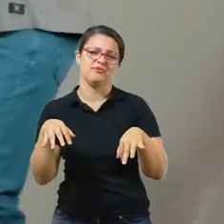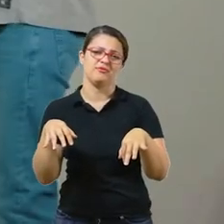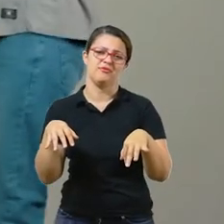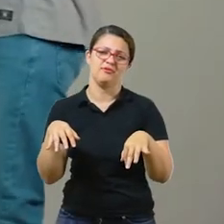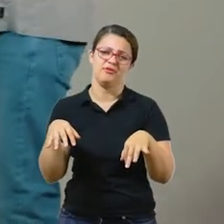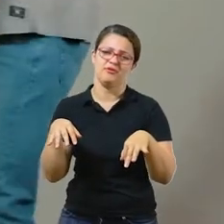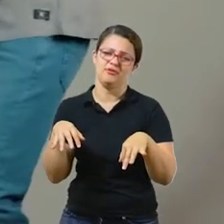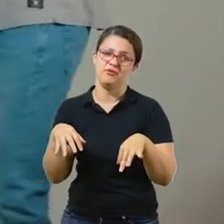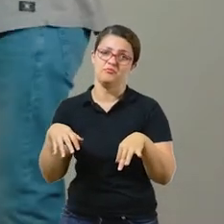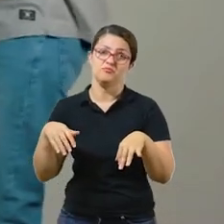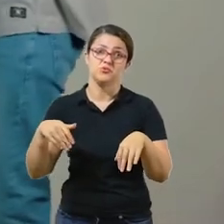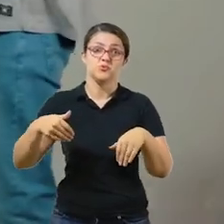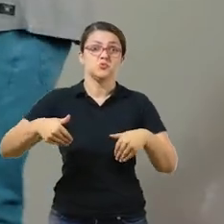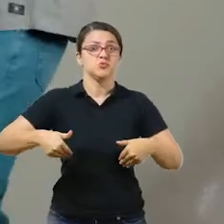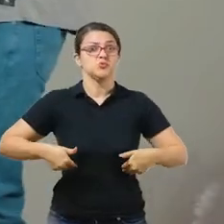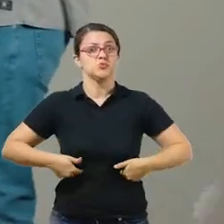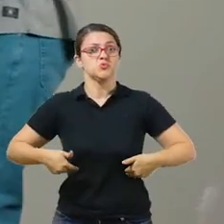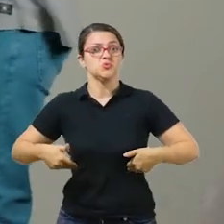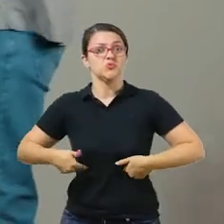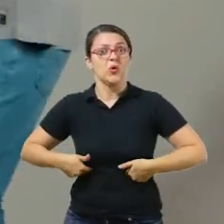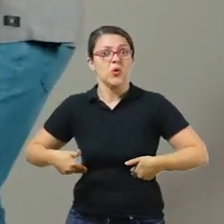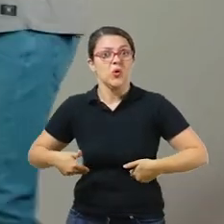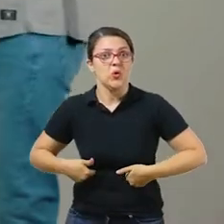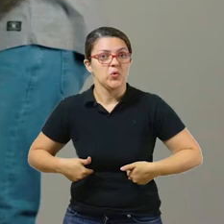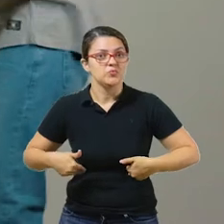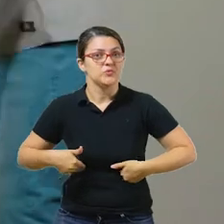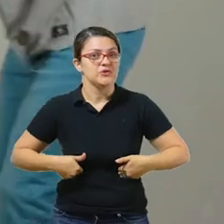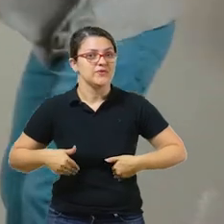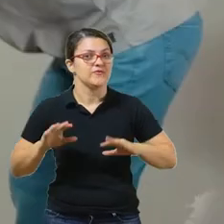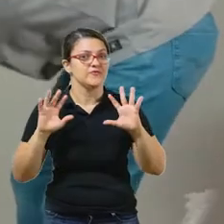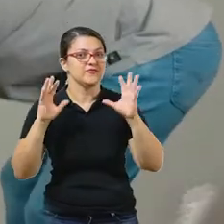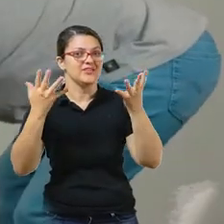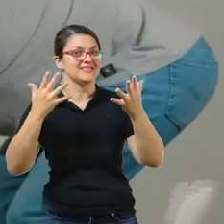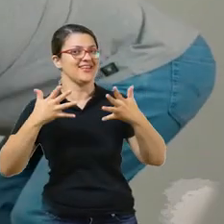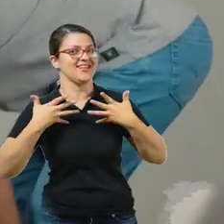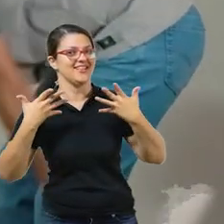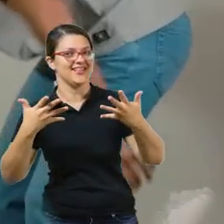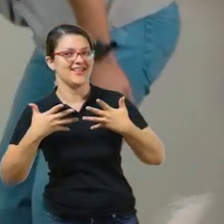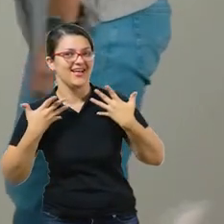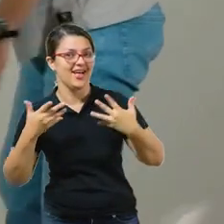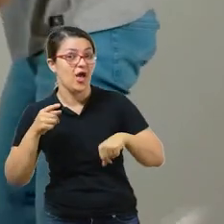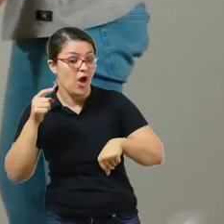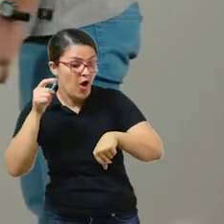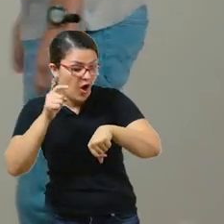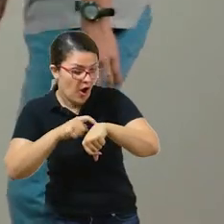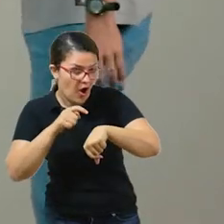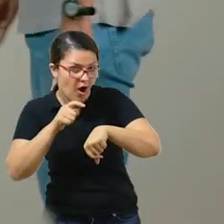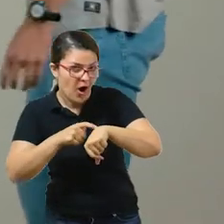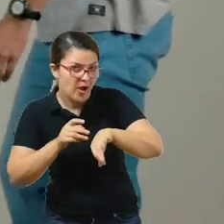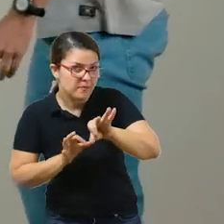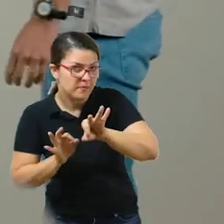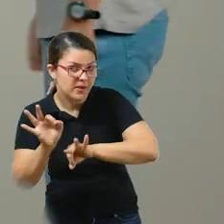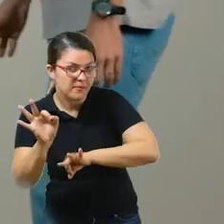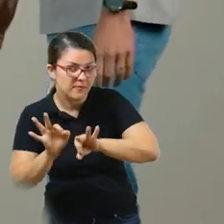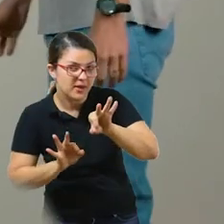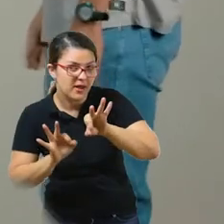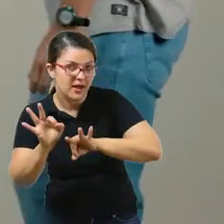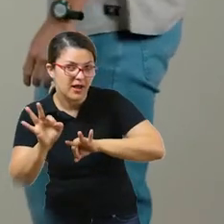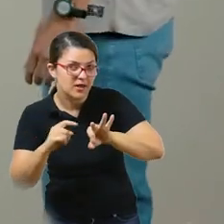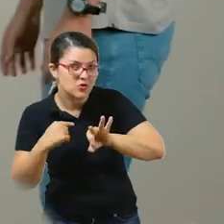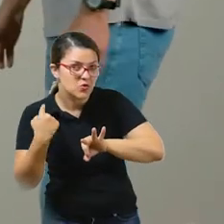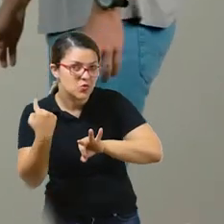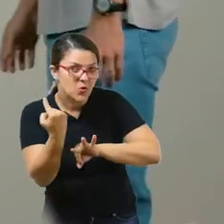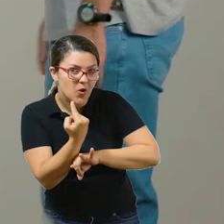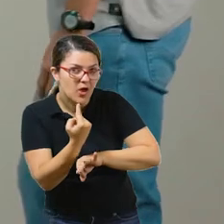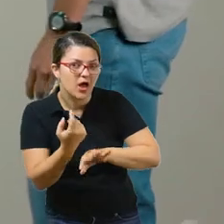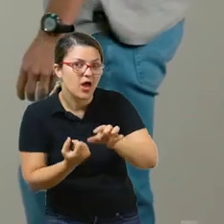acabou! Tá dando uma fome nessa festa alegre. É hora da gente preparar